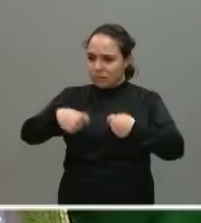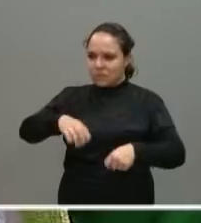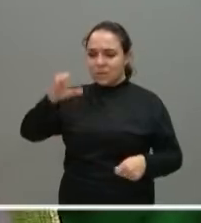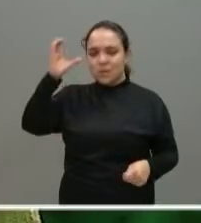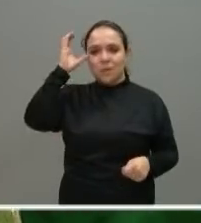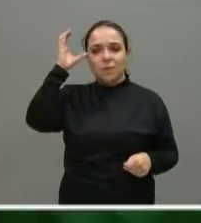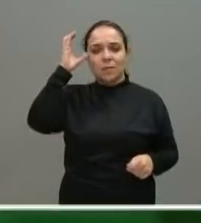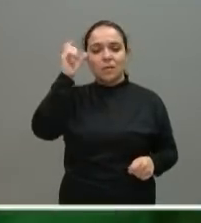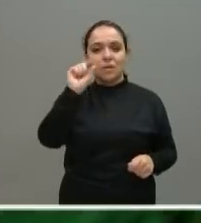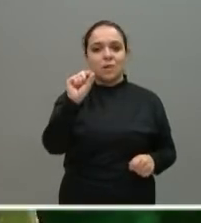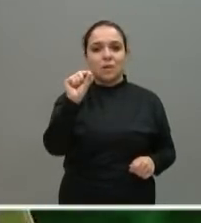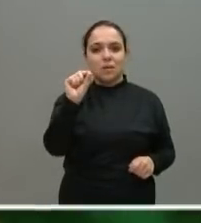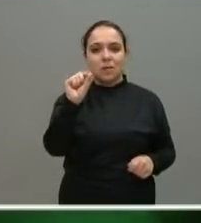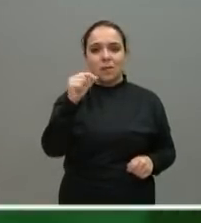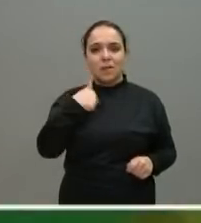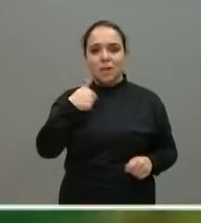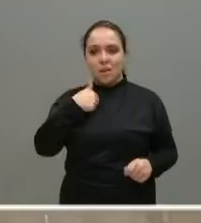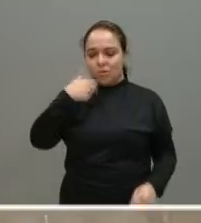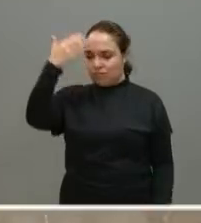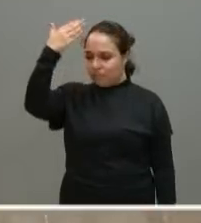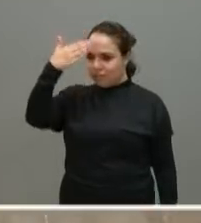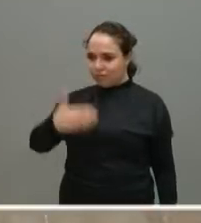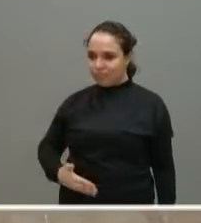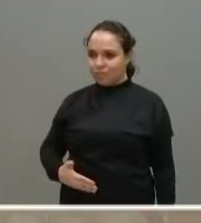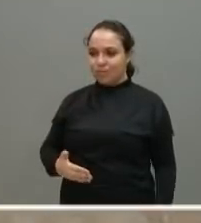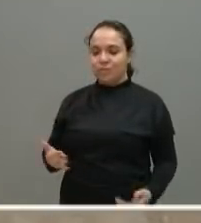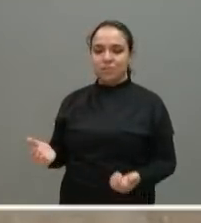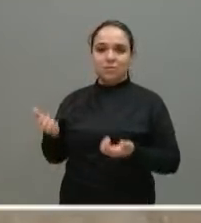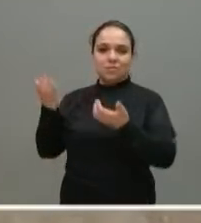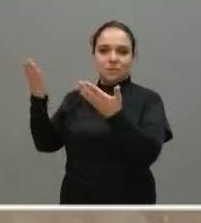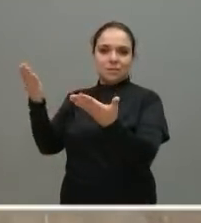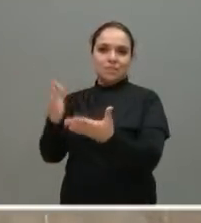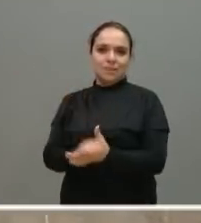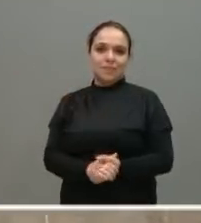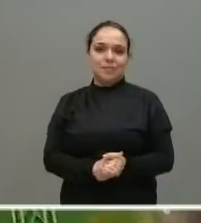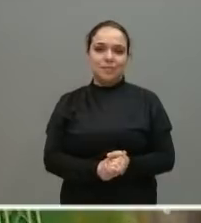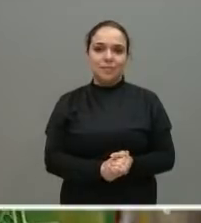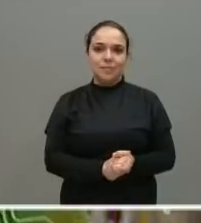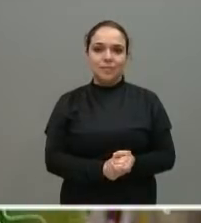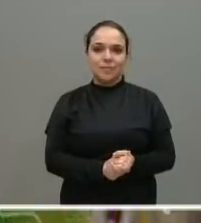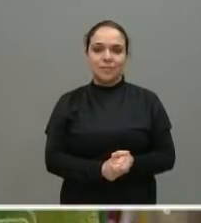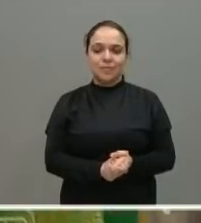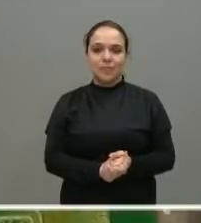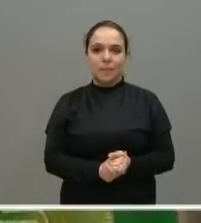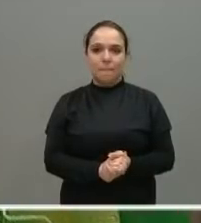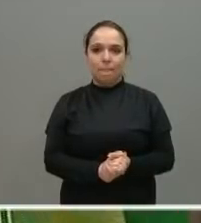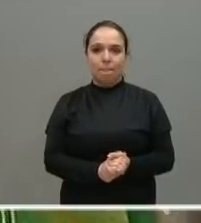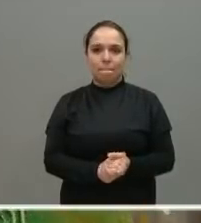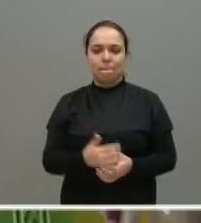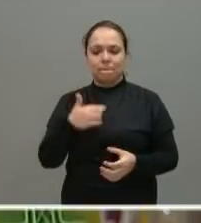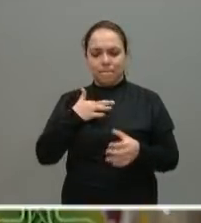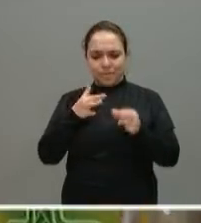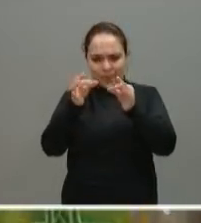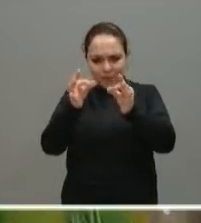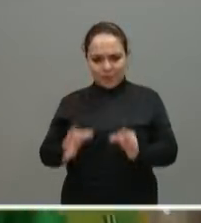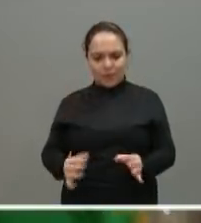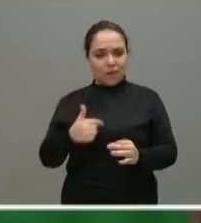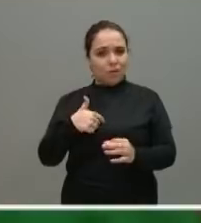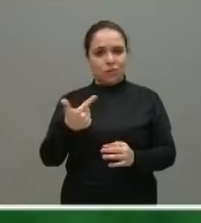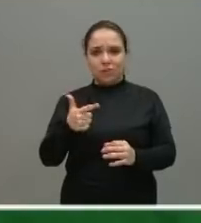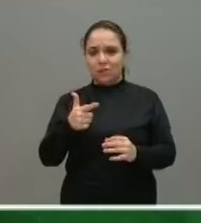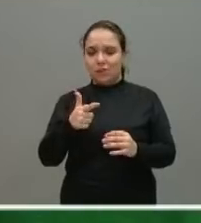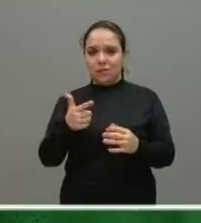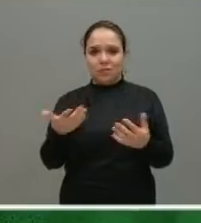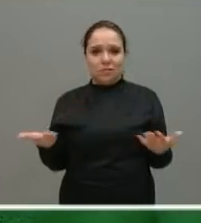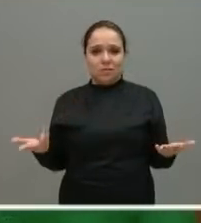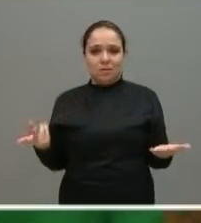consciência que coloco-me à disposição, é uma disposição reta e imperfeita,